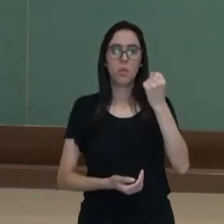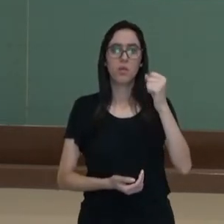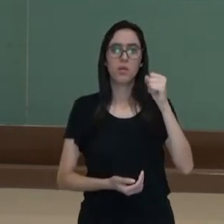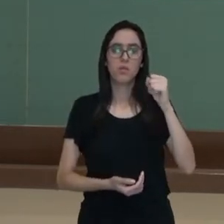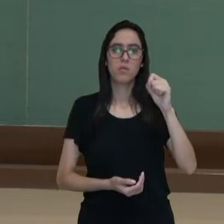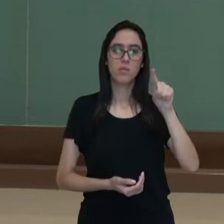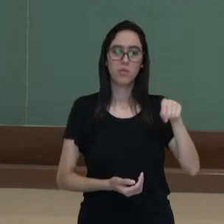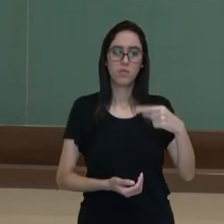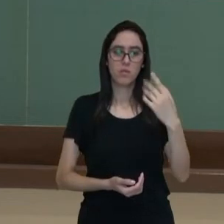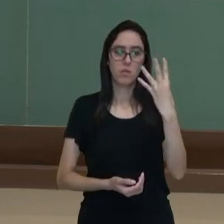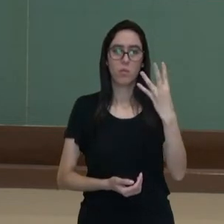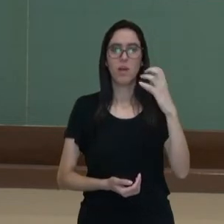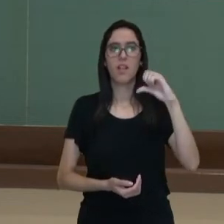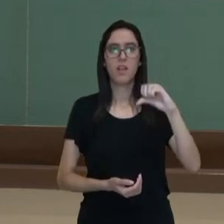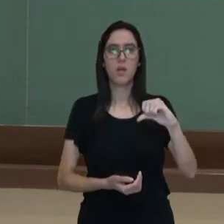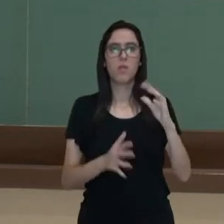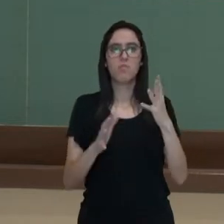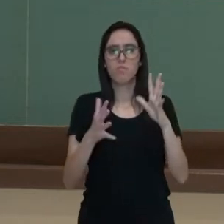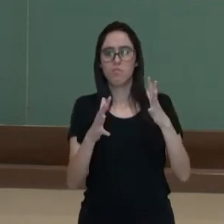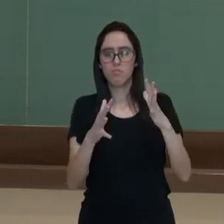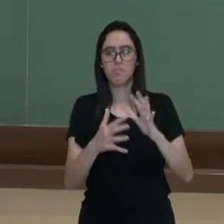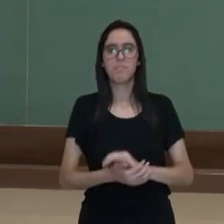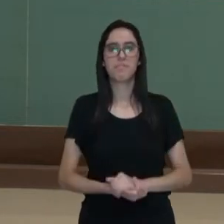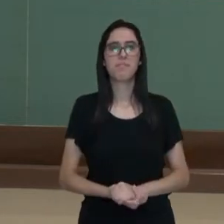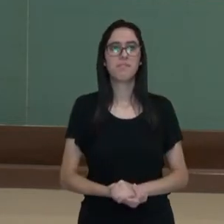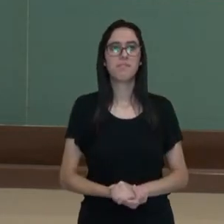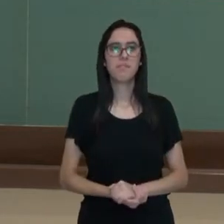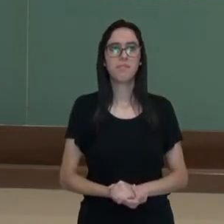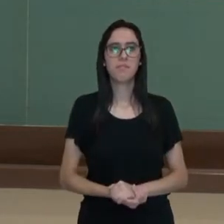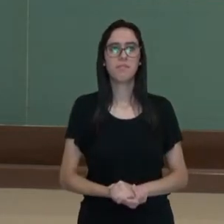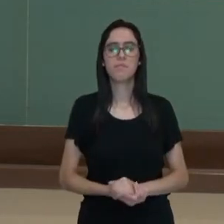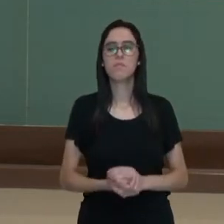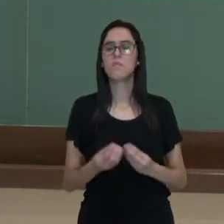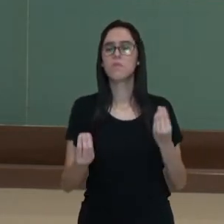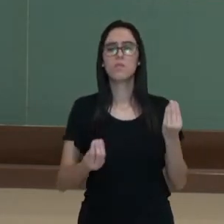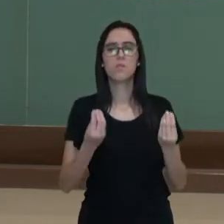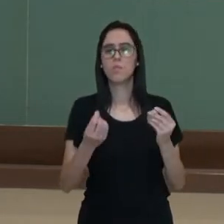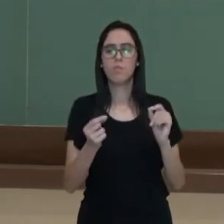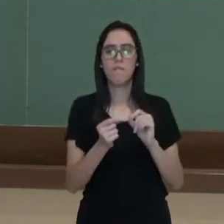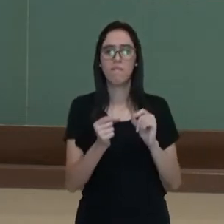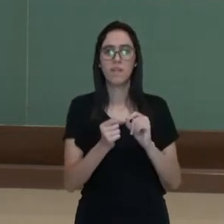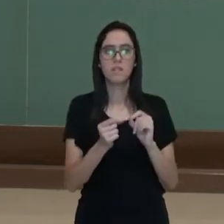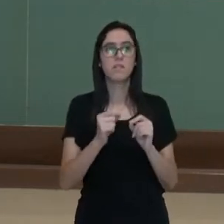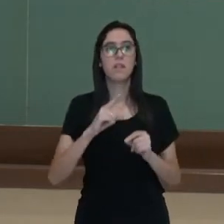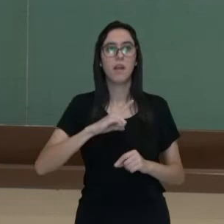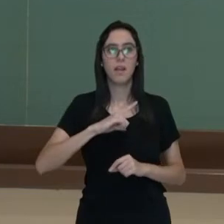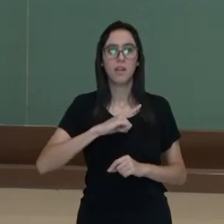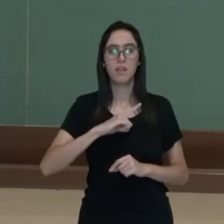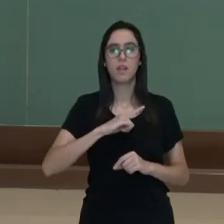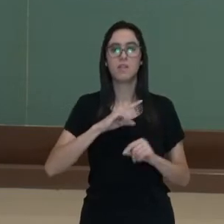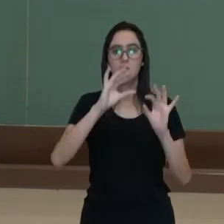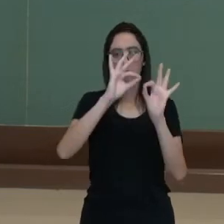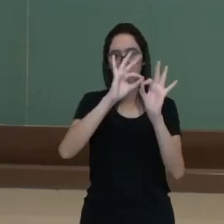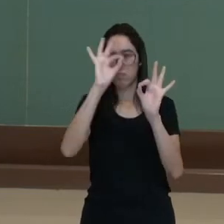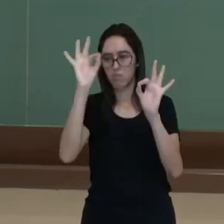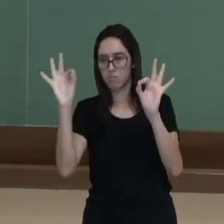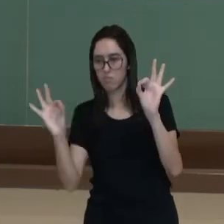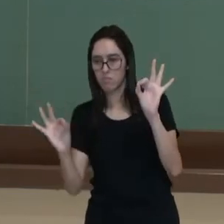8,49 centímetros, só para você ter uma noção. O que a gente faz? A gente pegou o comprimento dessa